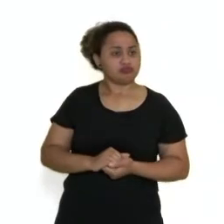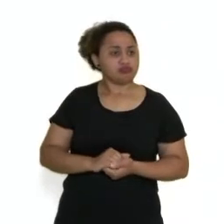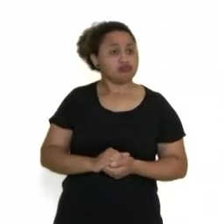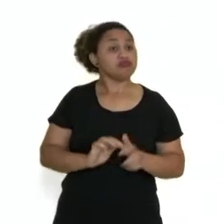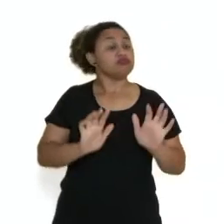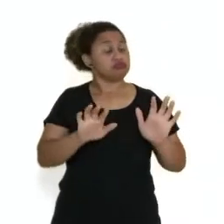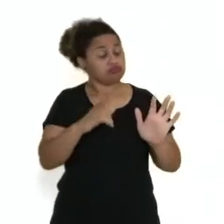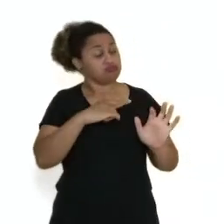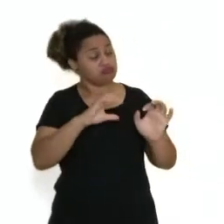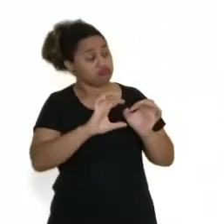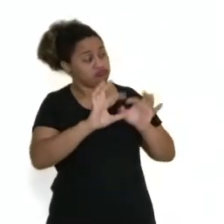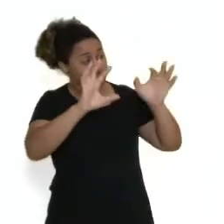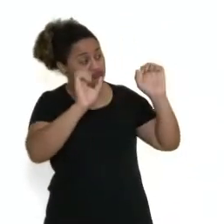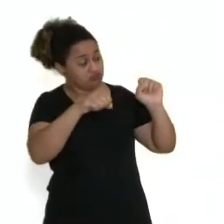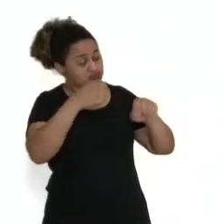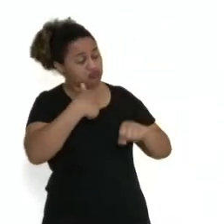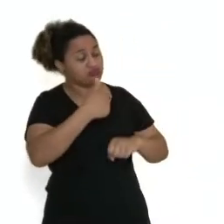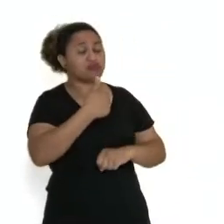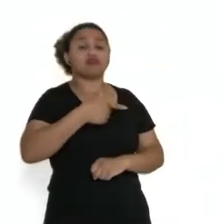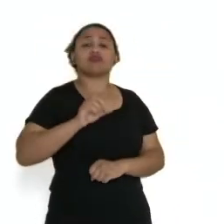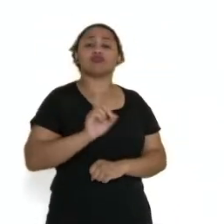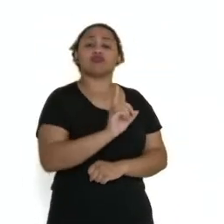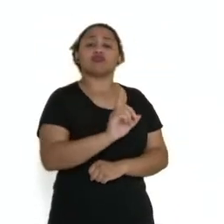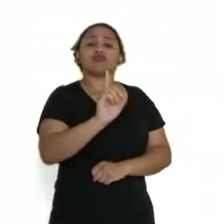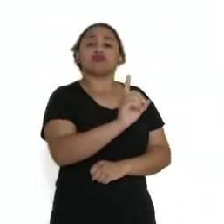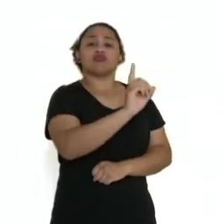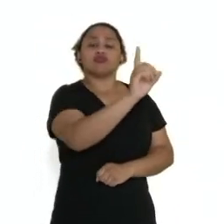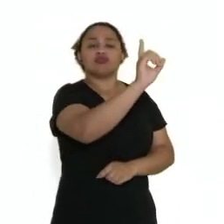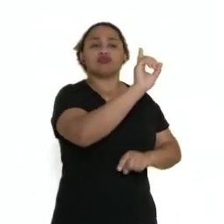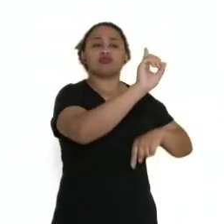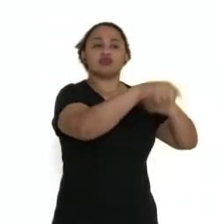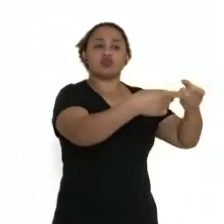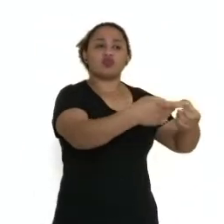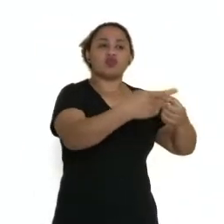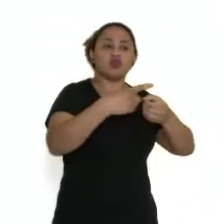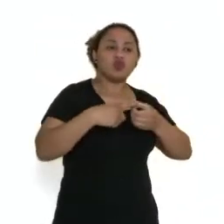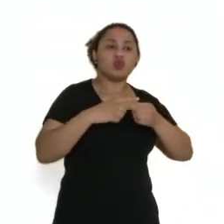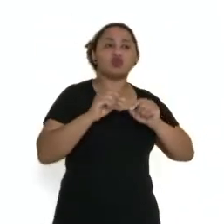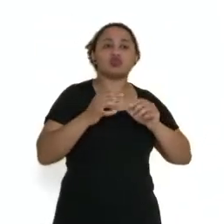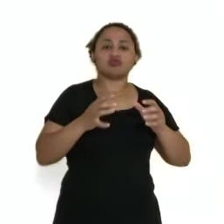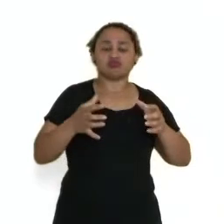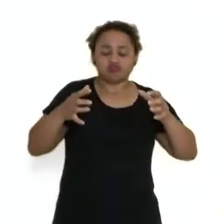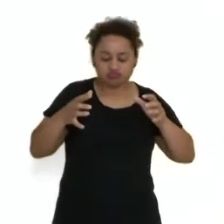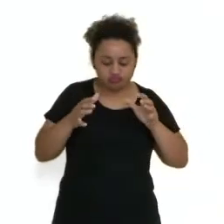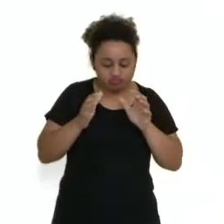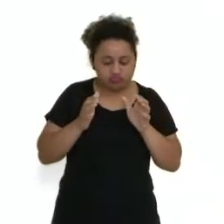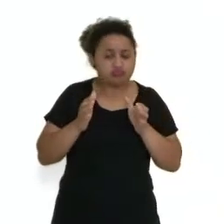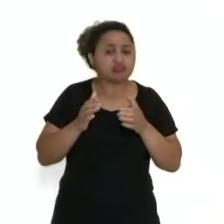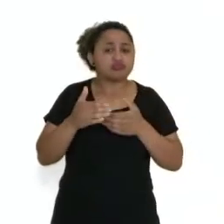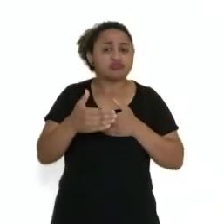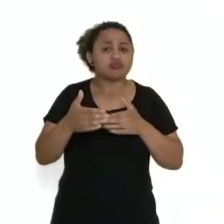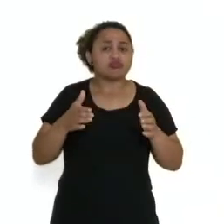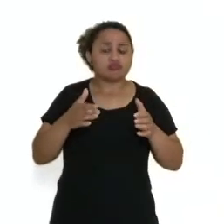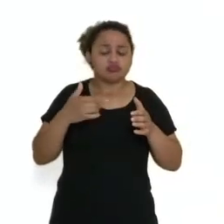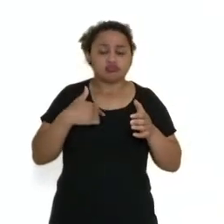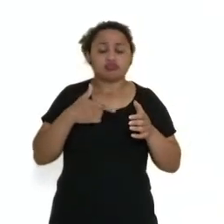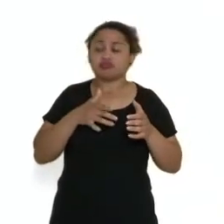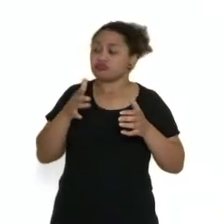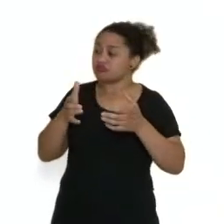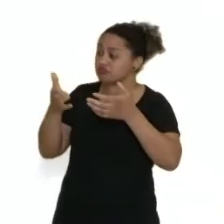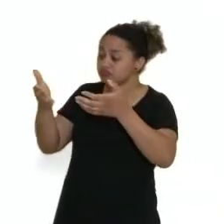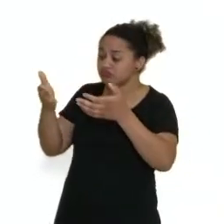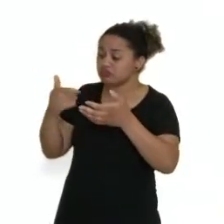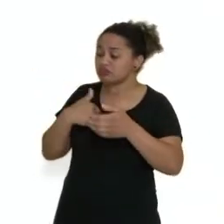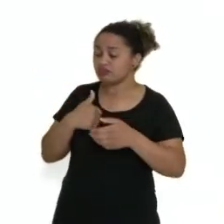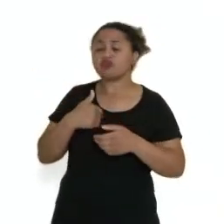do amo, saiu Êxopo e dali a alguns minutos voltou carregando um pequeno embrulho. Ao abrir o pacote,